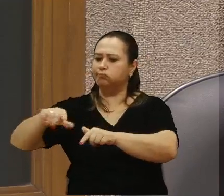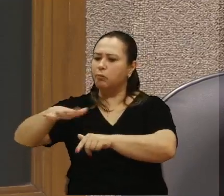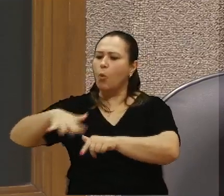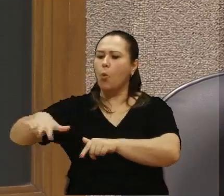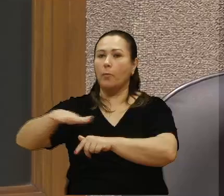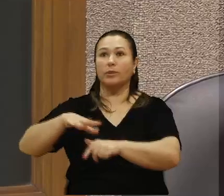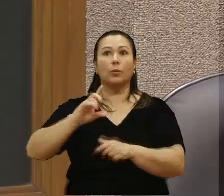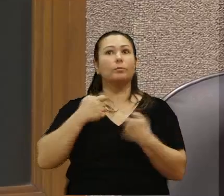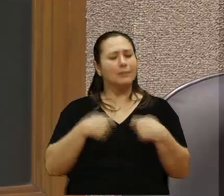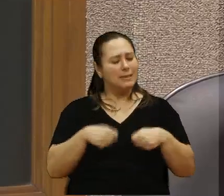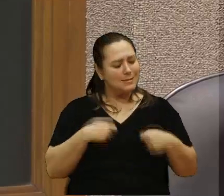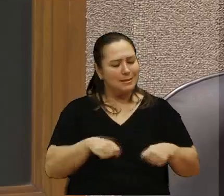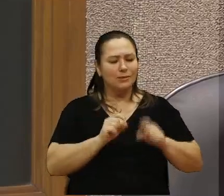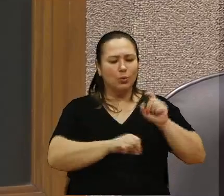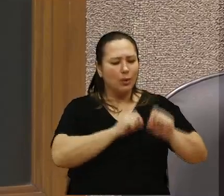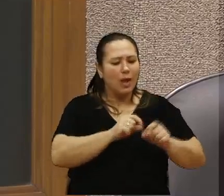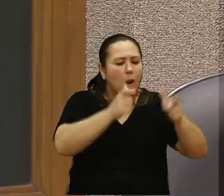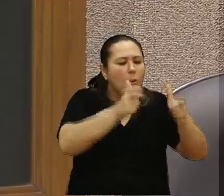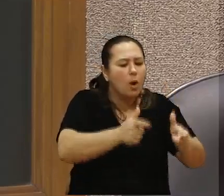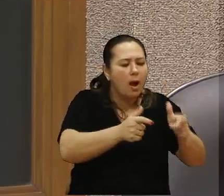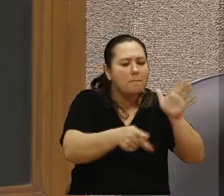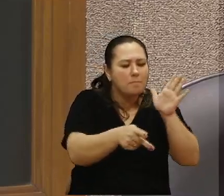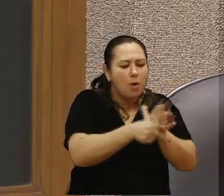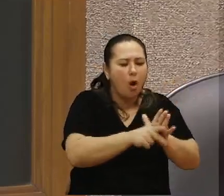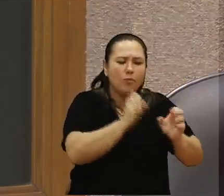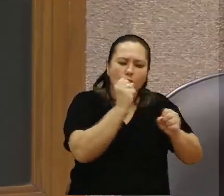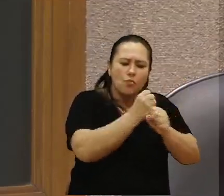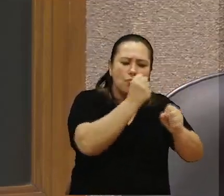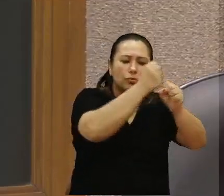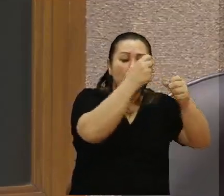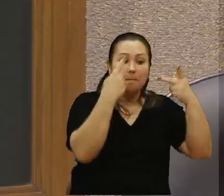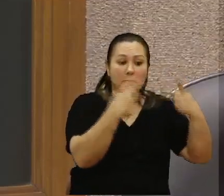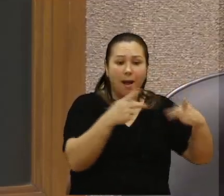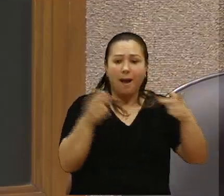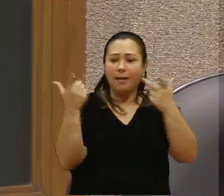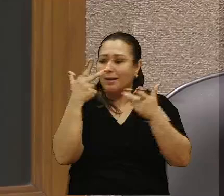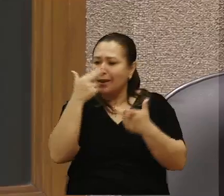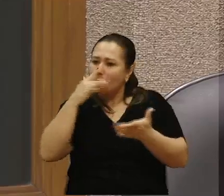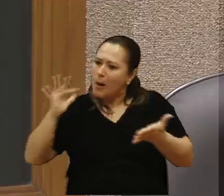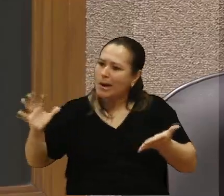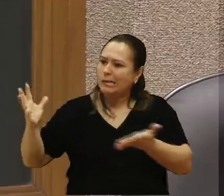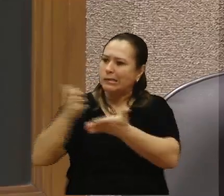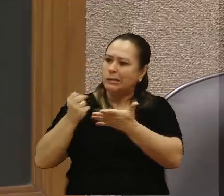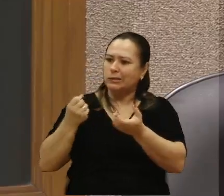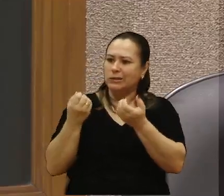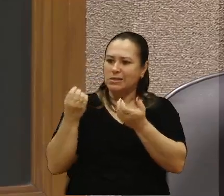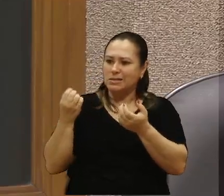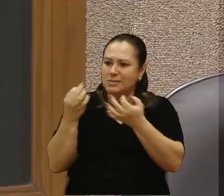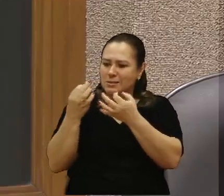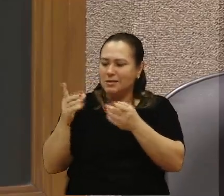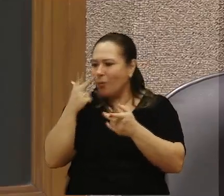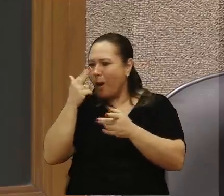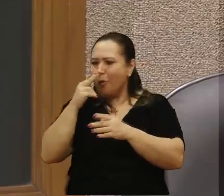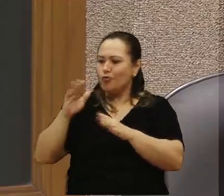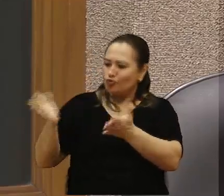centros de formação jovem, precisamos construir para salvarmos nossos